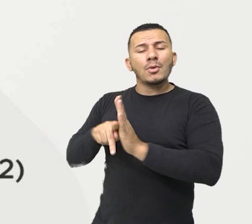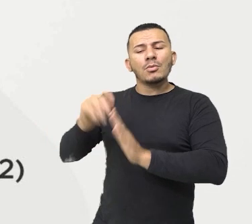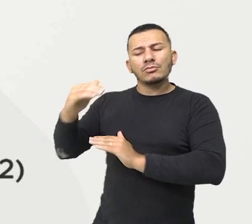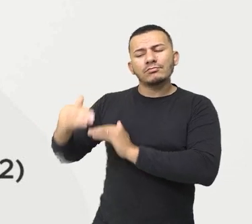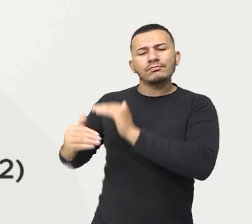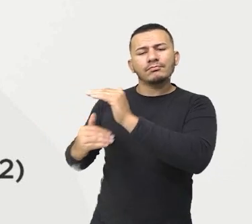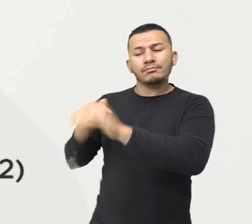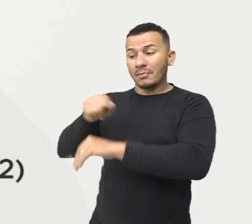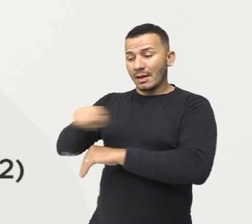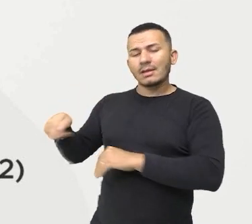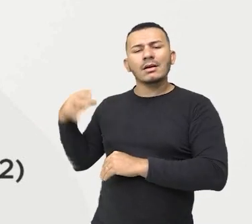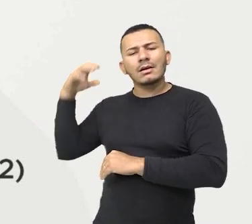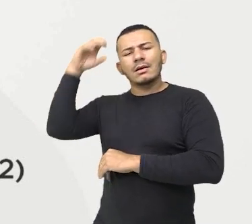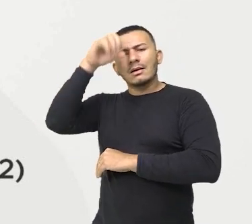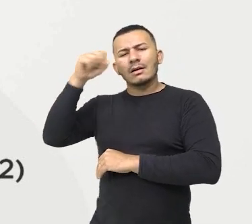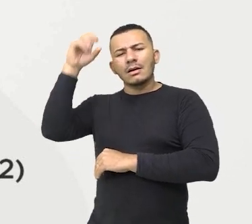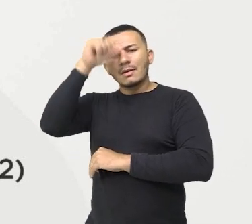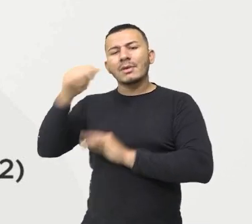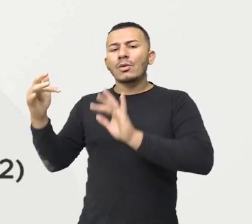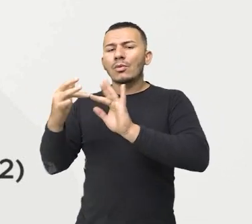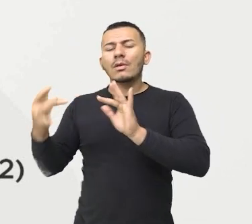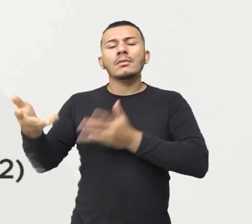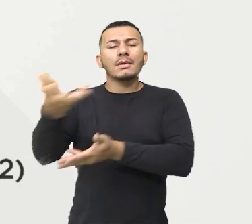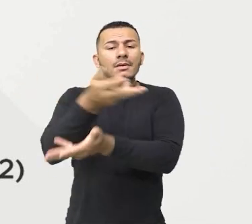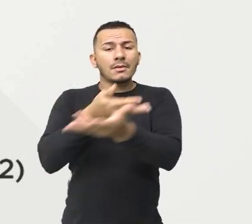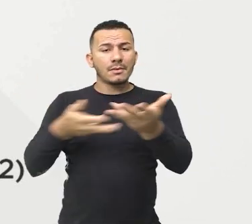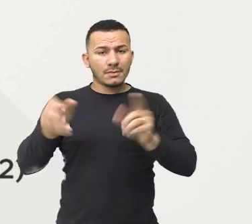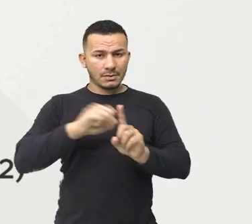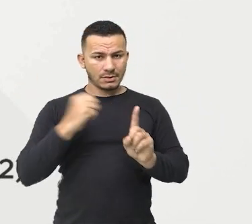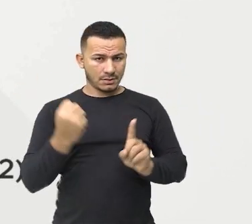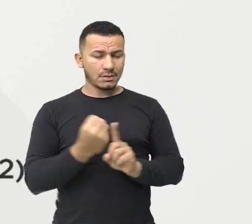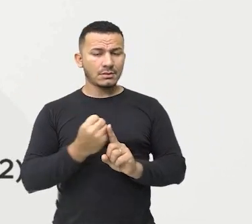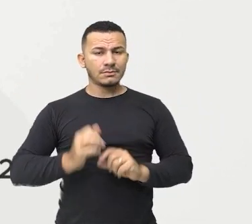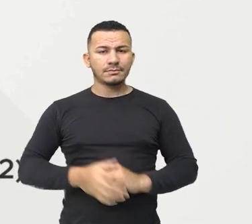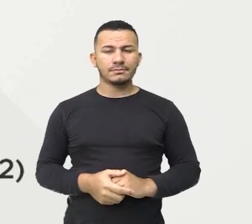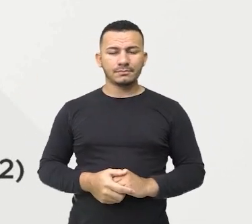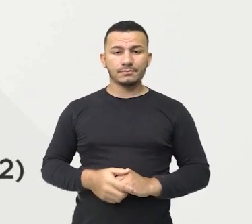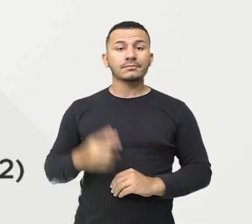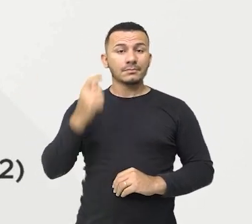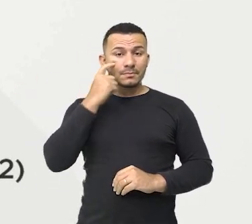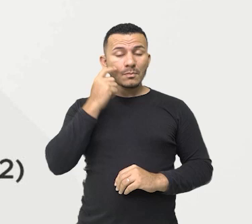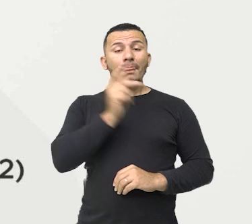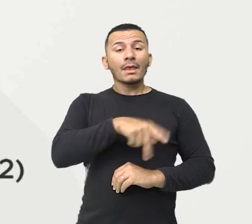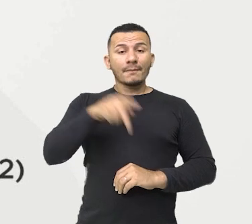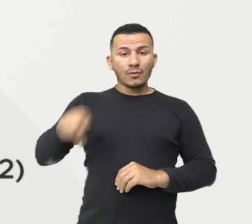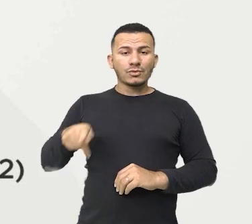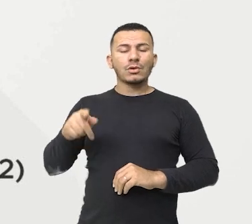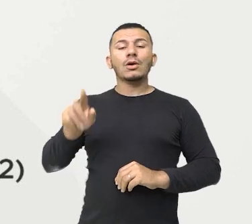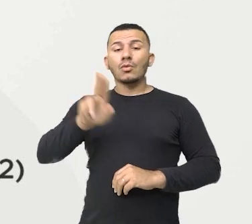aprendendo a convivência em sociedade. Notem que a professora utilizou esse termo